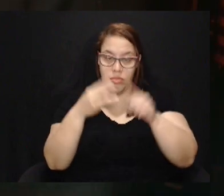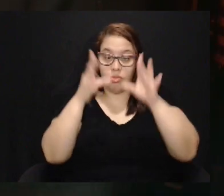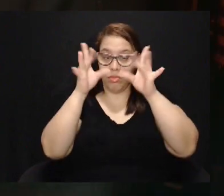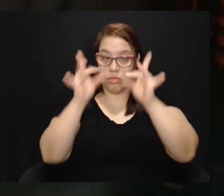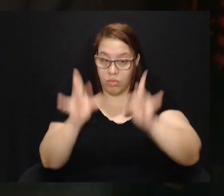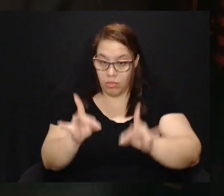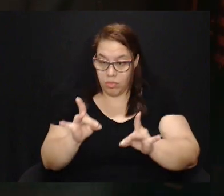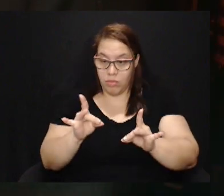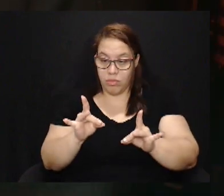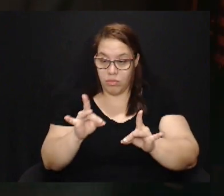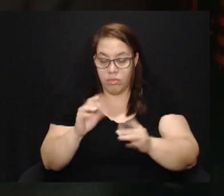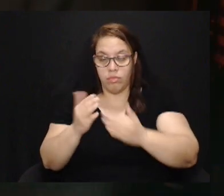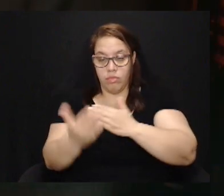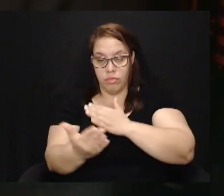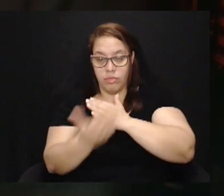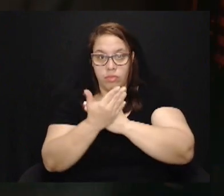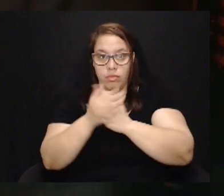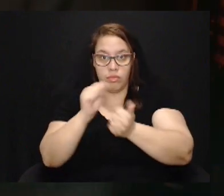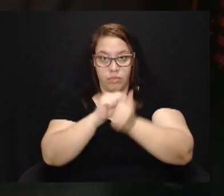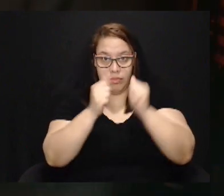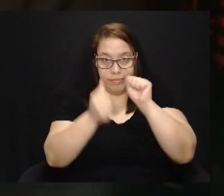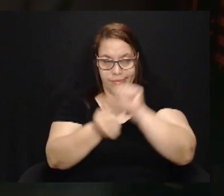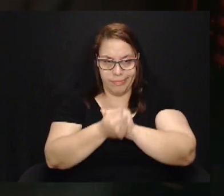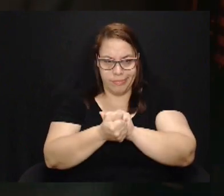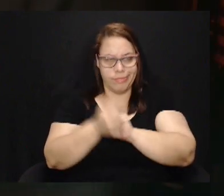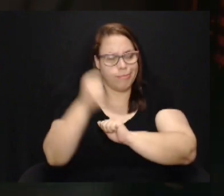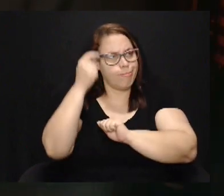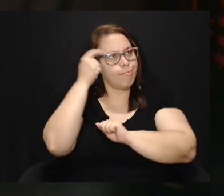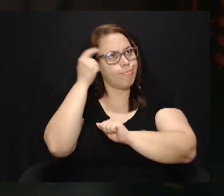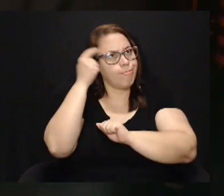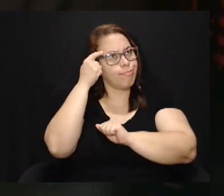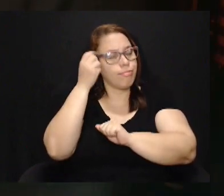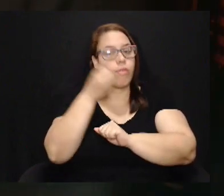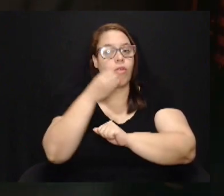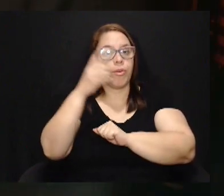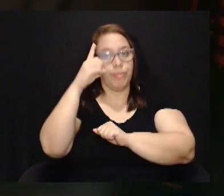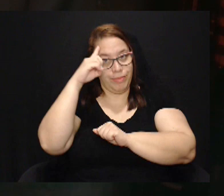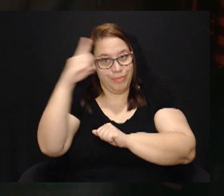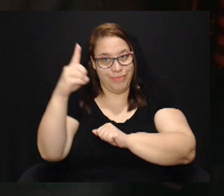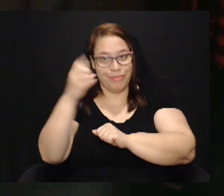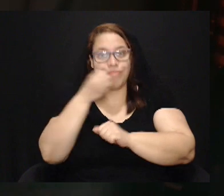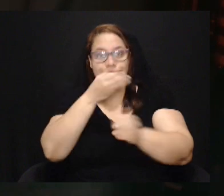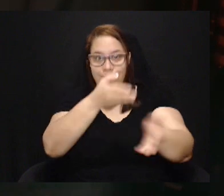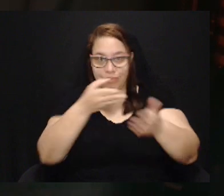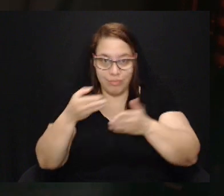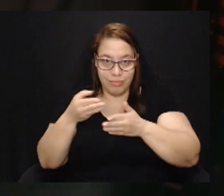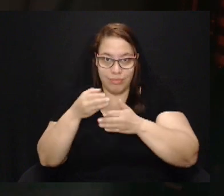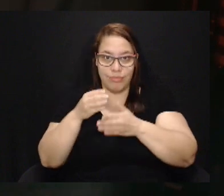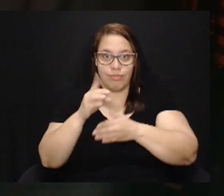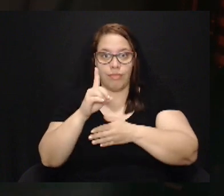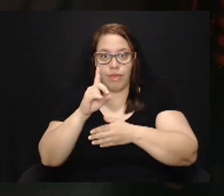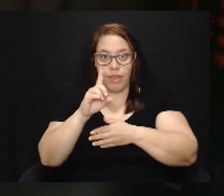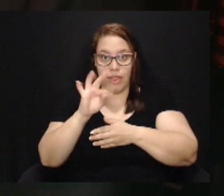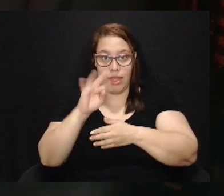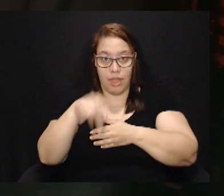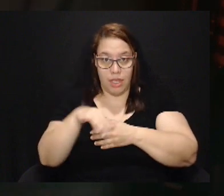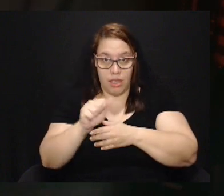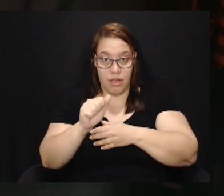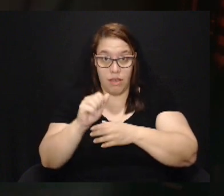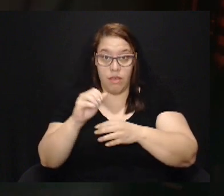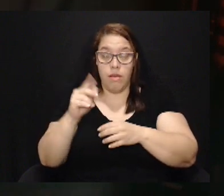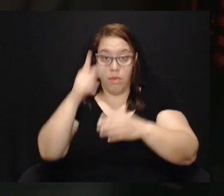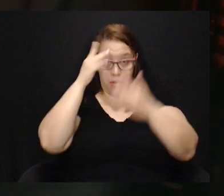nos ajudar a montar esse quebra-cabeça. Bom dia, muito especial, seja bem-vinda, Adriana Pereira. Ela é psicóloga clínica com 15 anos